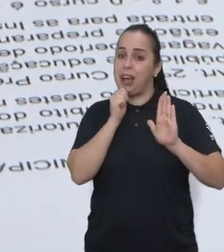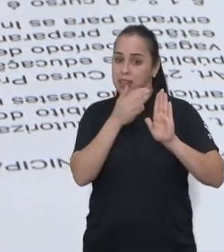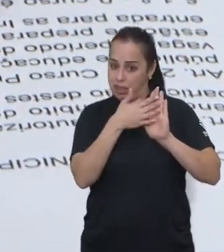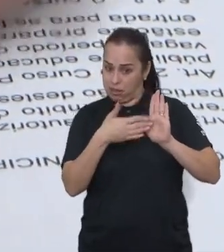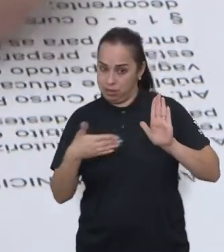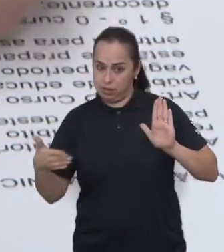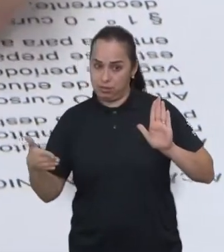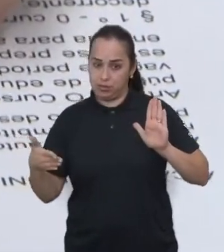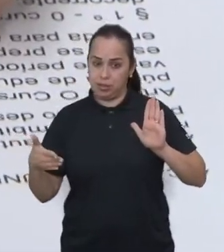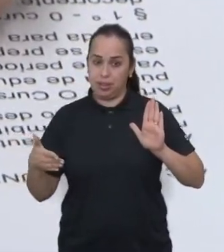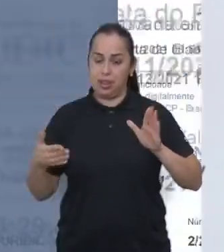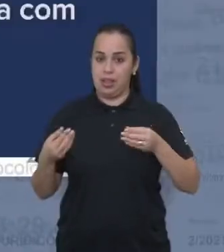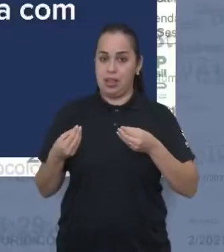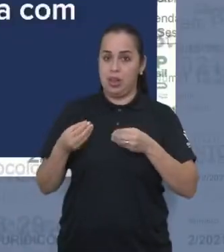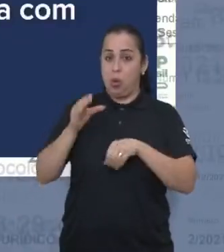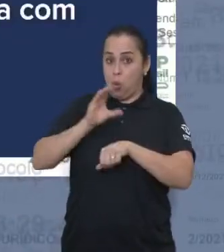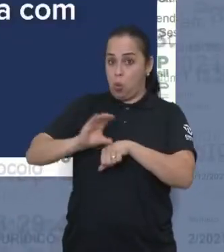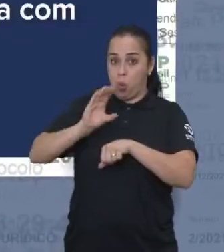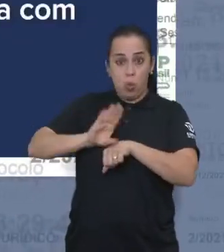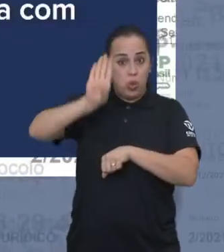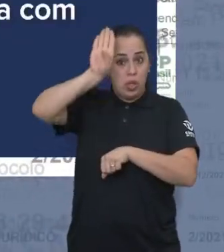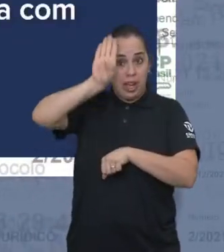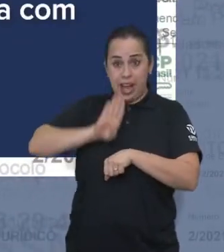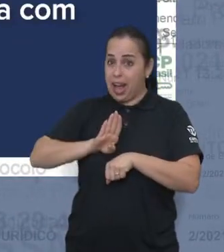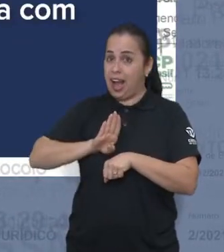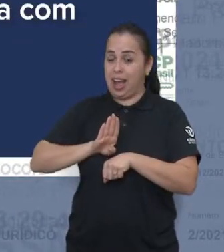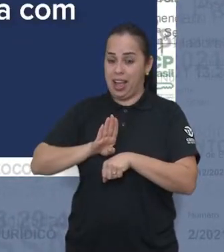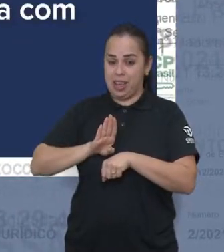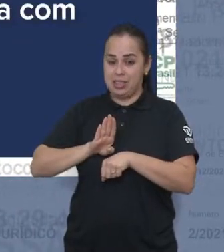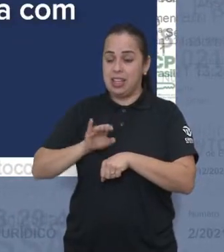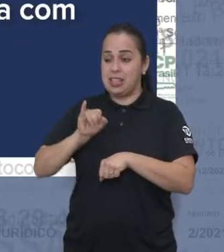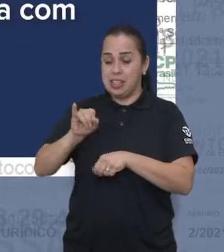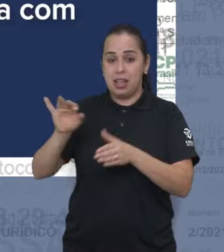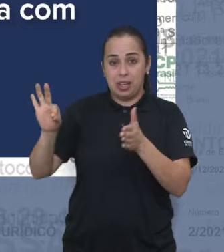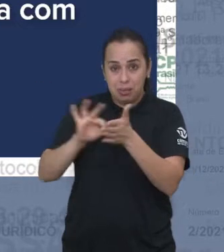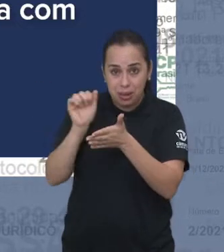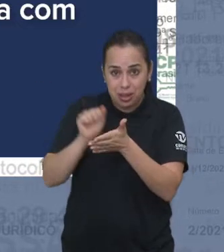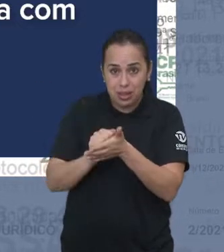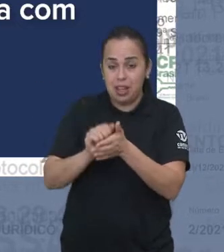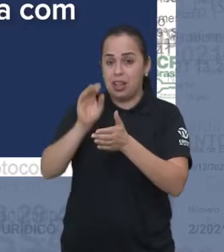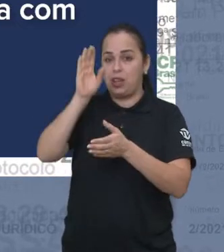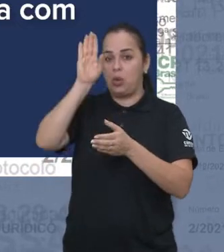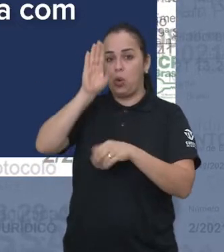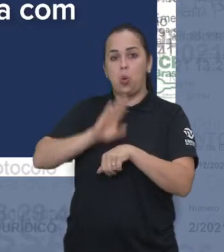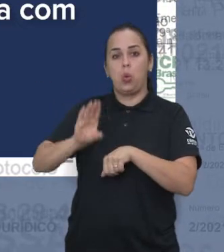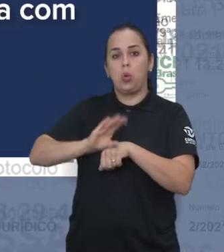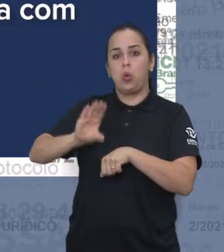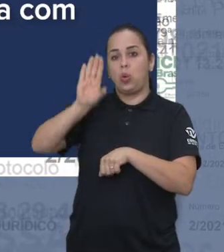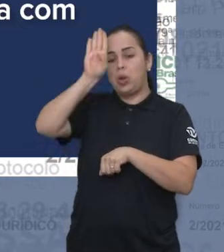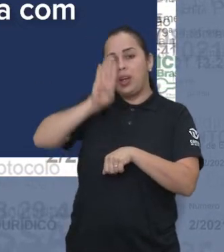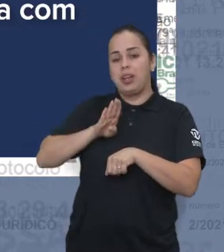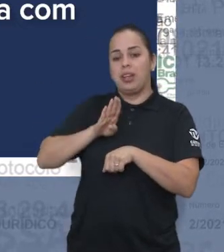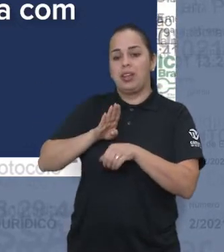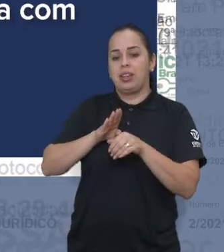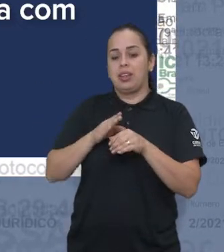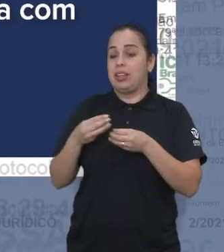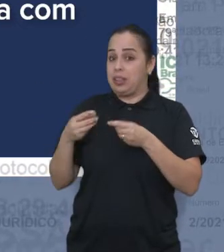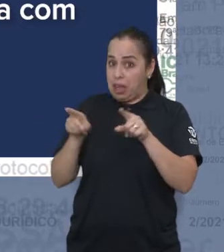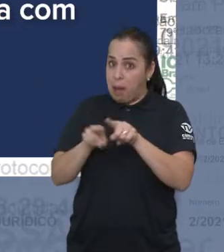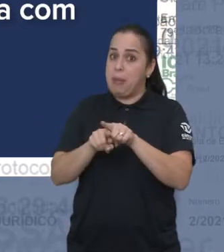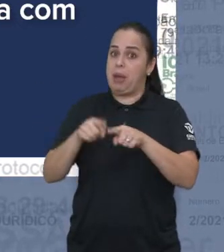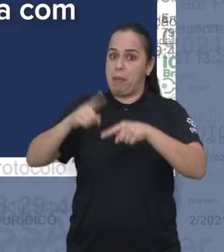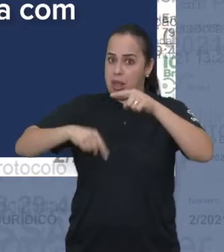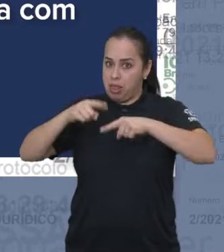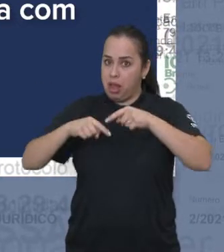projeto ainda em tramitação prevê a gratuidade integral para os estudantes matriculados no pré-vestibular desde a inscrição